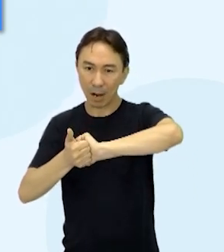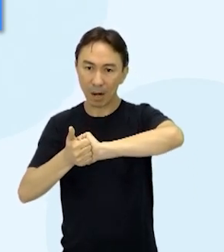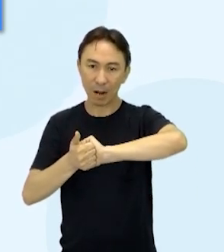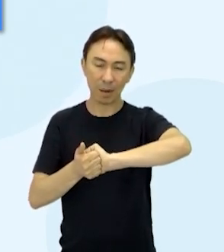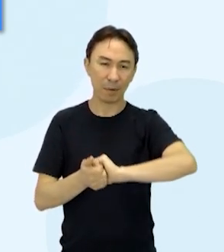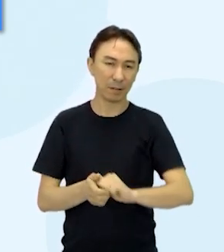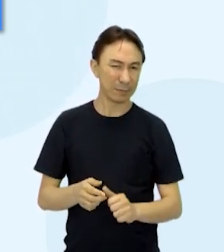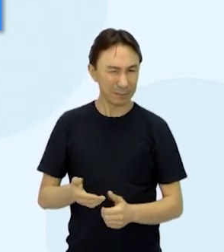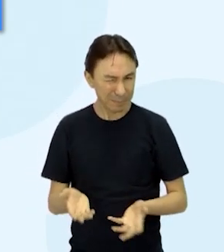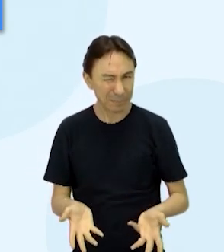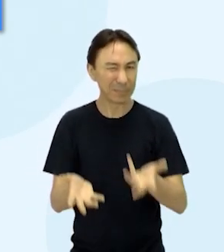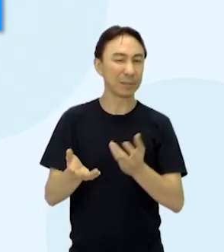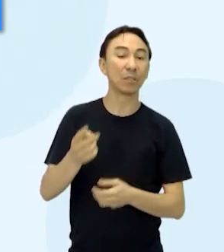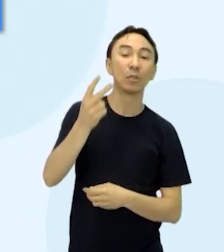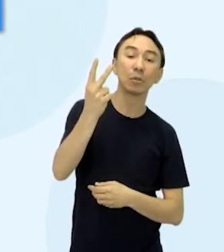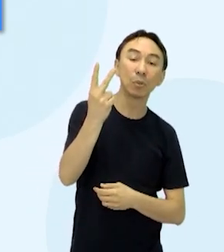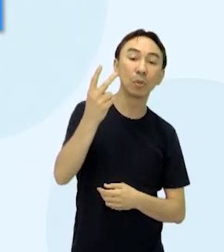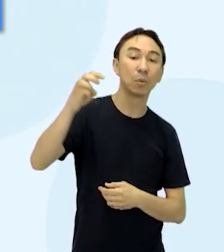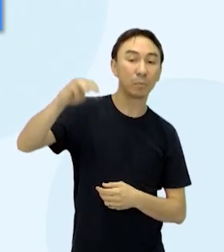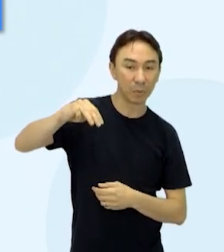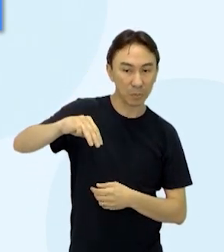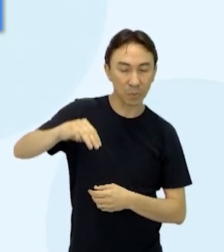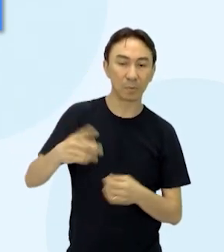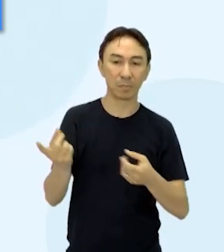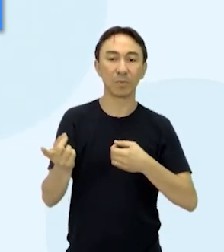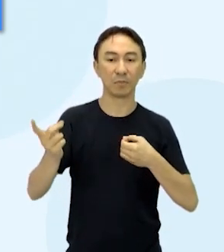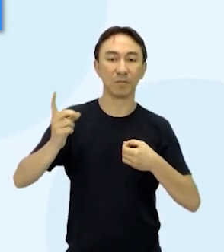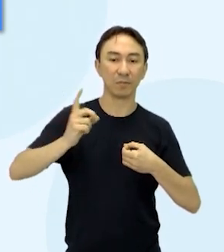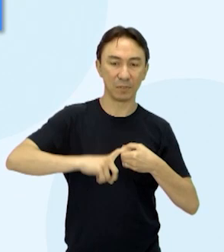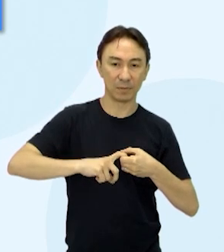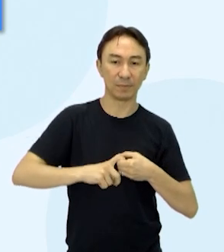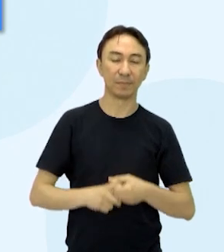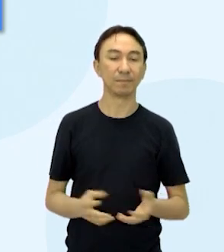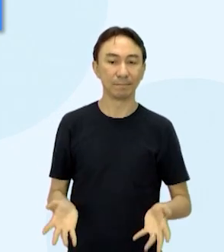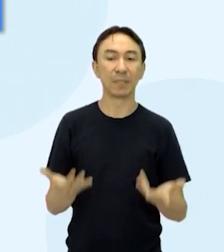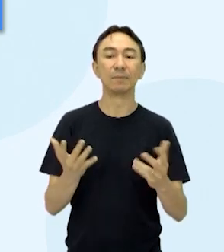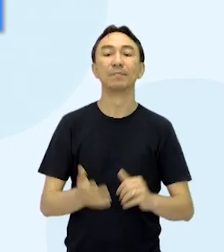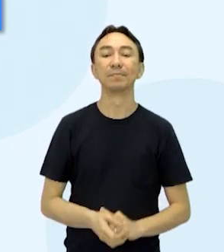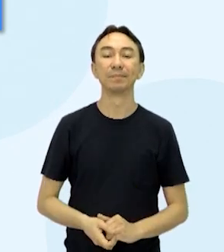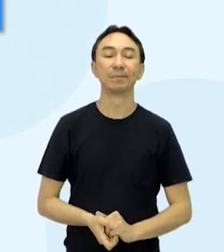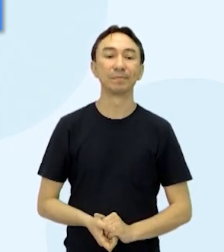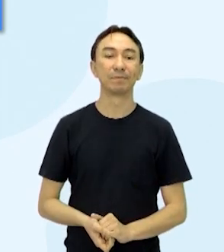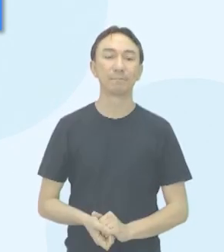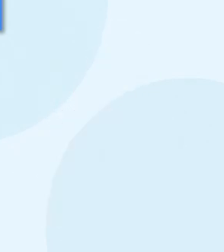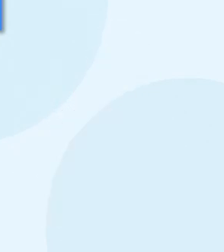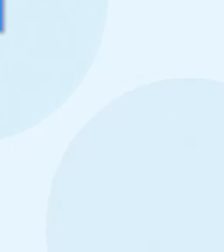dar para vocês 2 minutinhos e a gente volta já já. Bom trabalho para vocês.